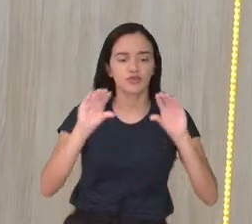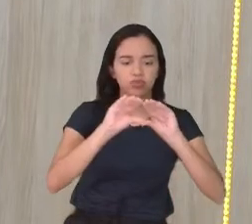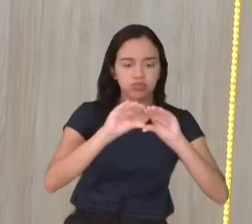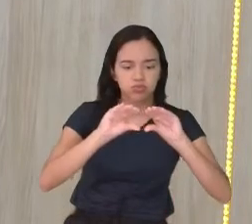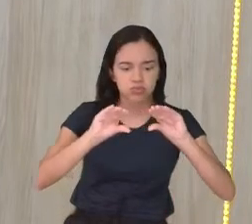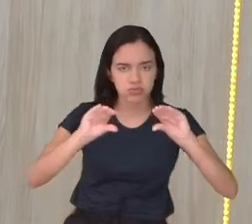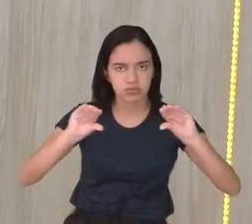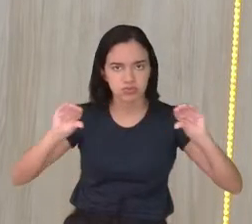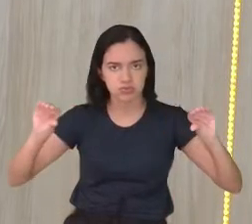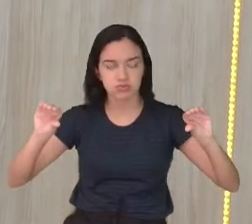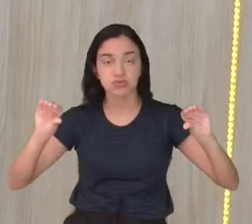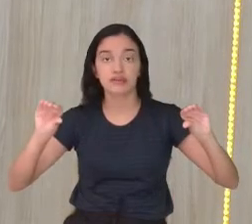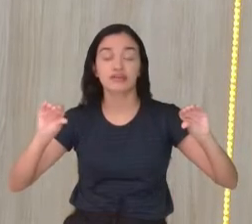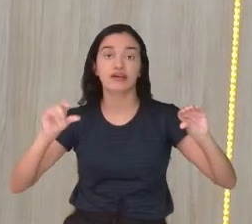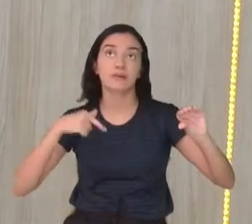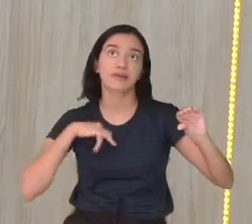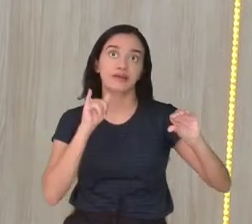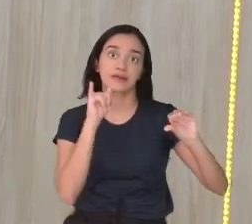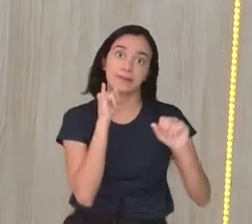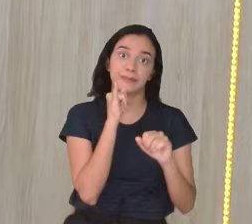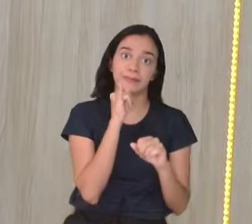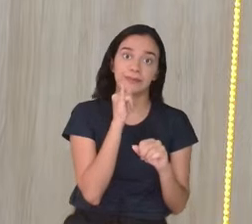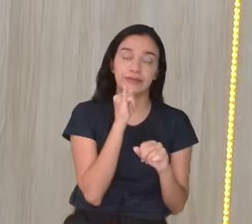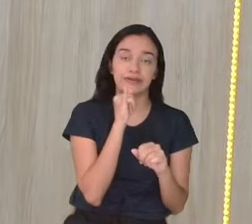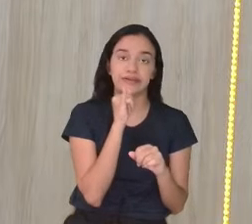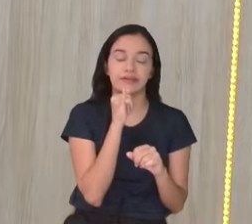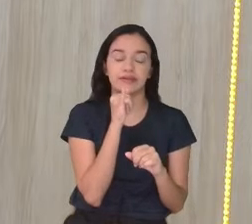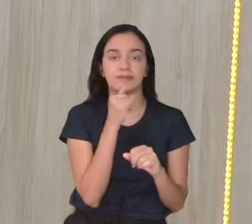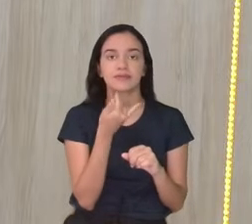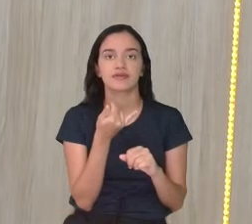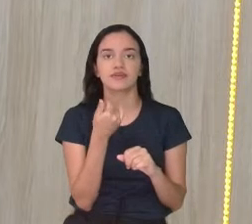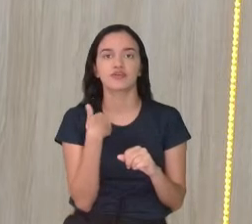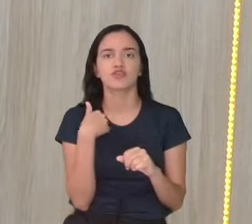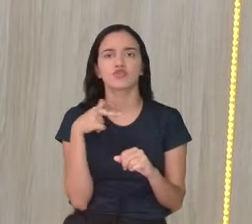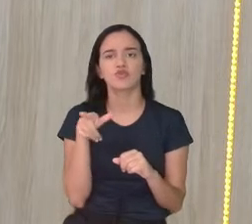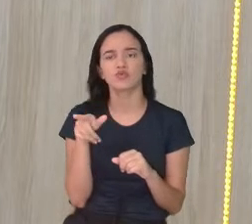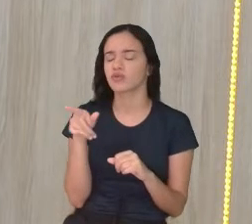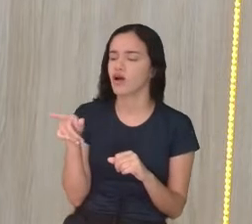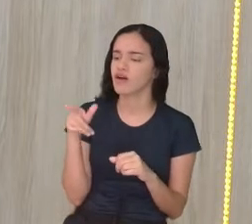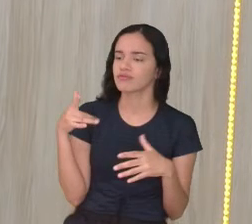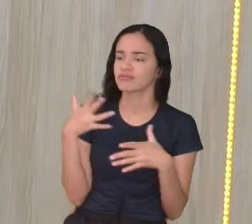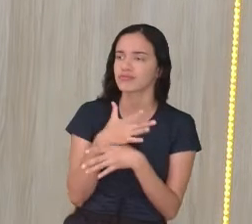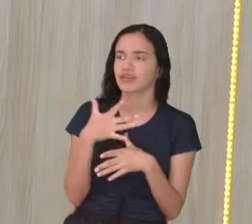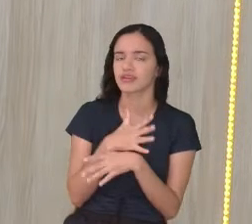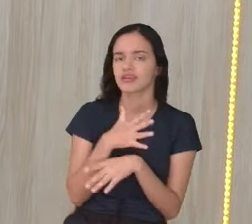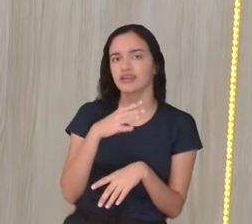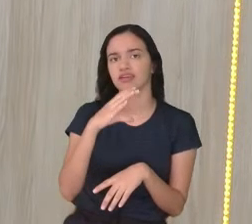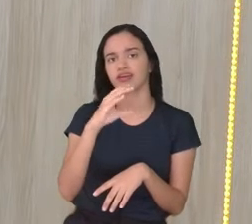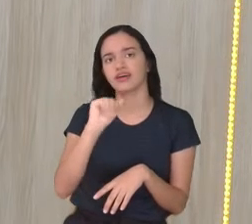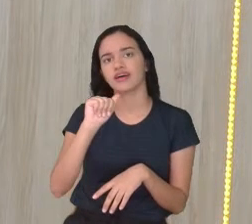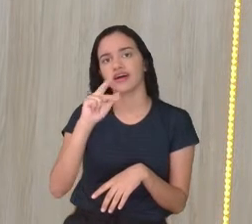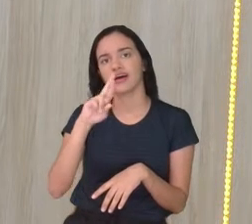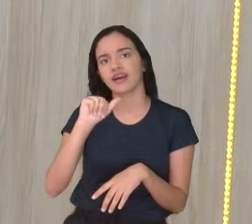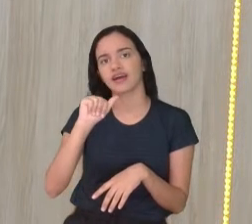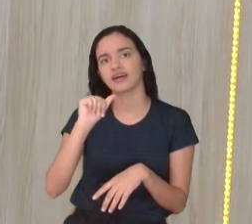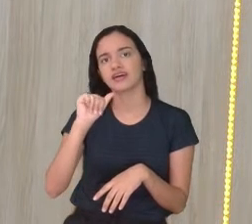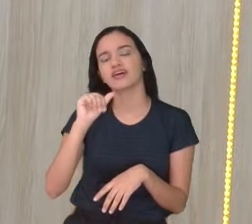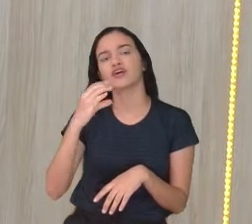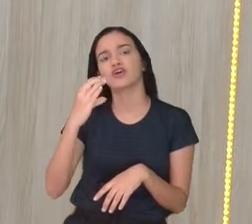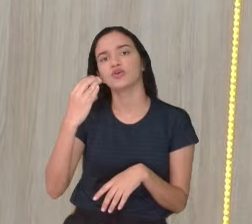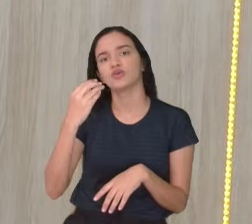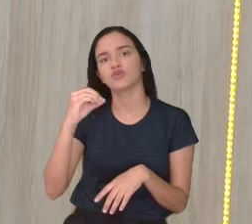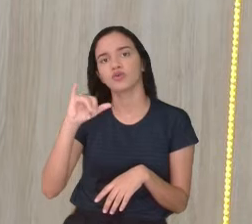né? Porque se você, por exemplo, Juninho, tu fosse lá em Araçoiaba, não foi? Eu acho que tu estava lá recentemente em Araçoiaba,